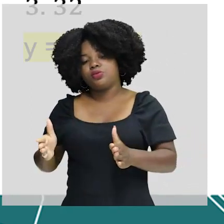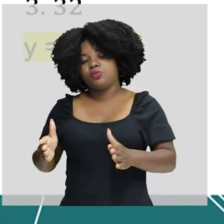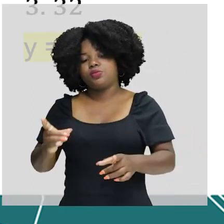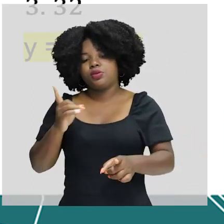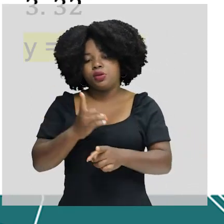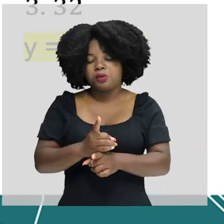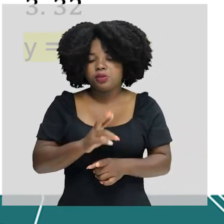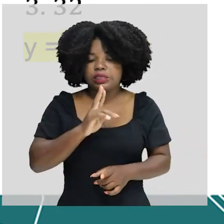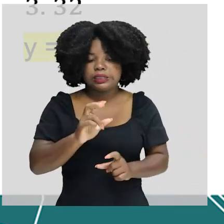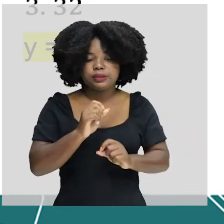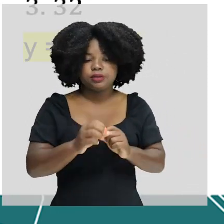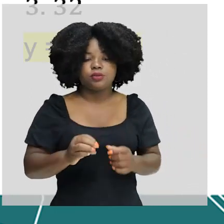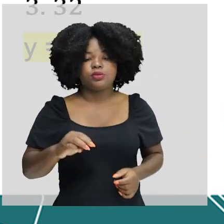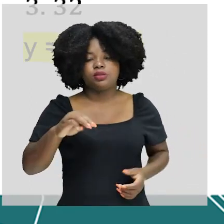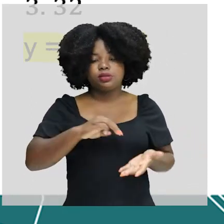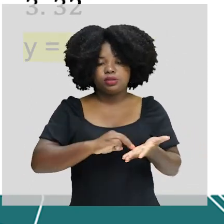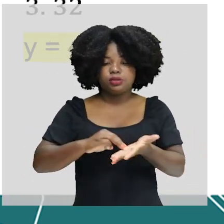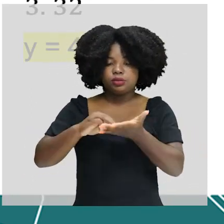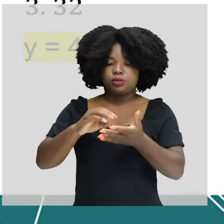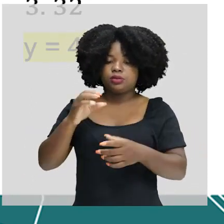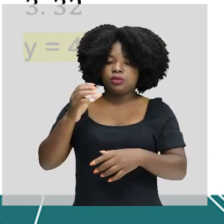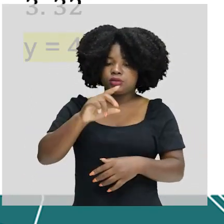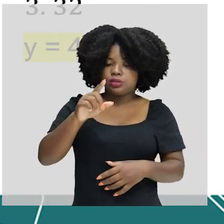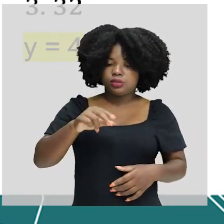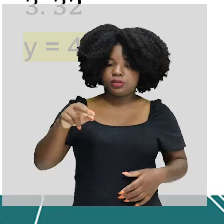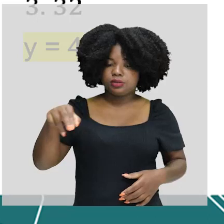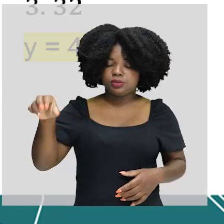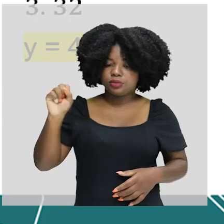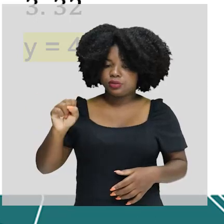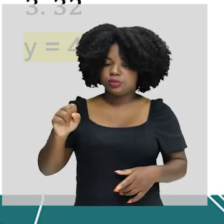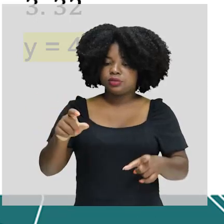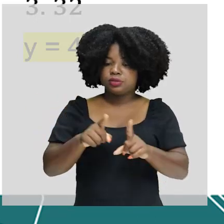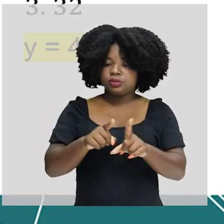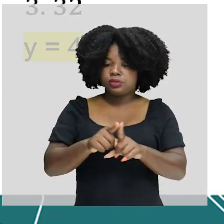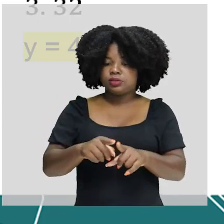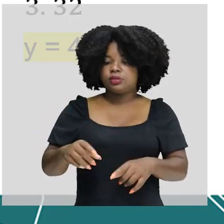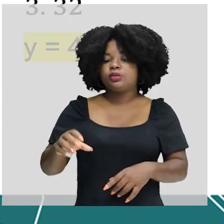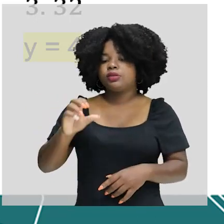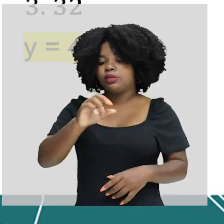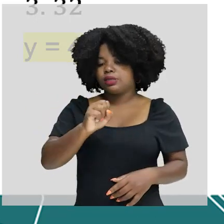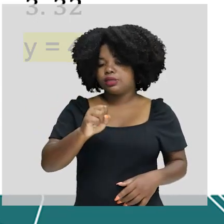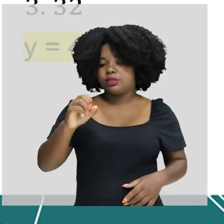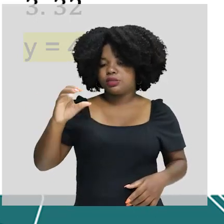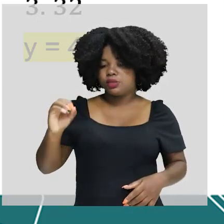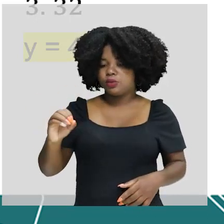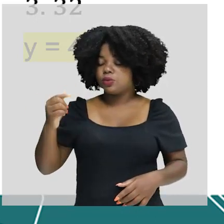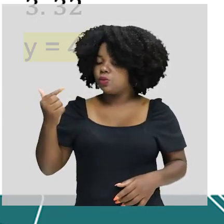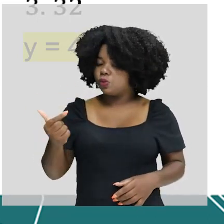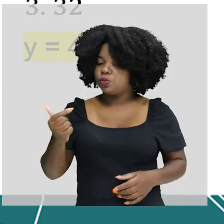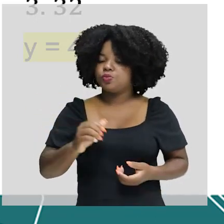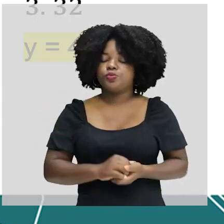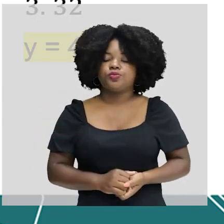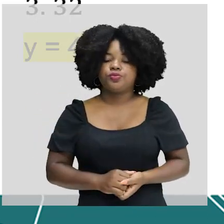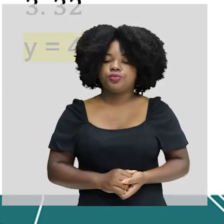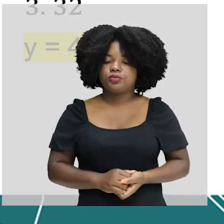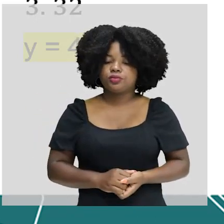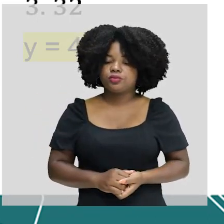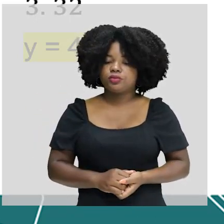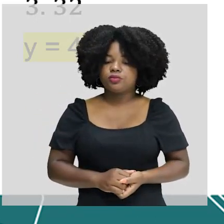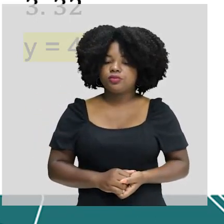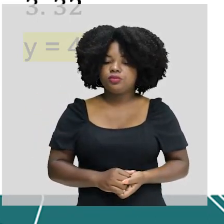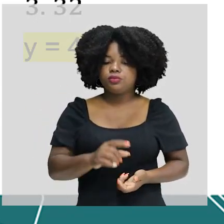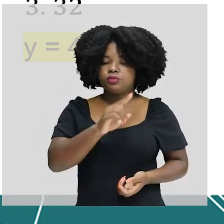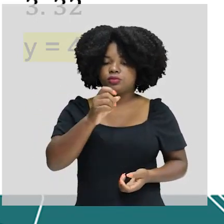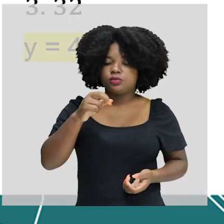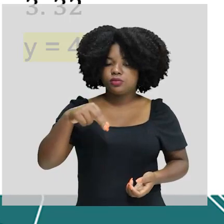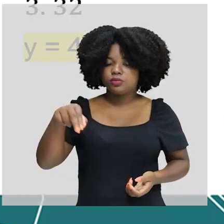certo? A massa do óxido de zinco e para a massa do SO2. Então, para o óxido